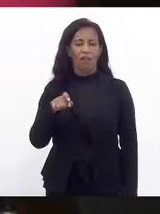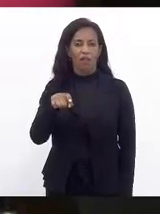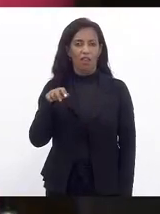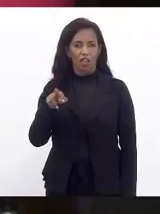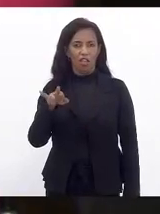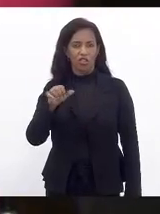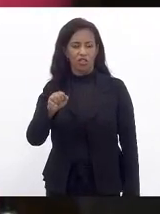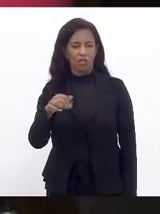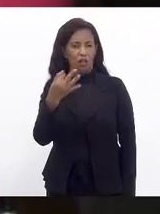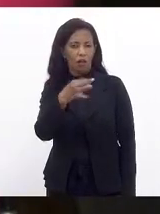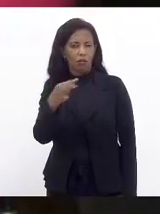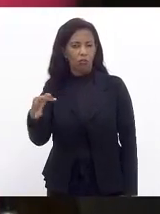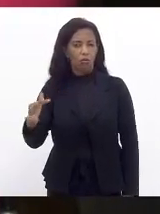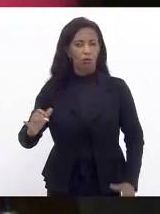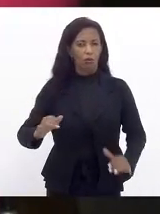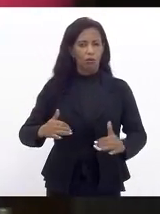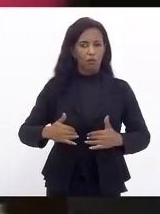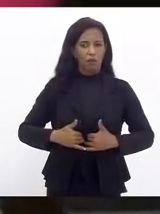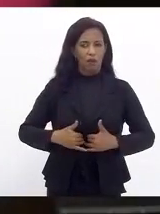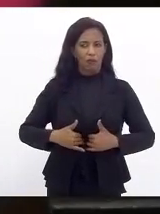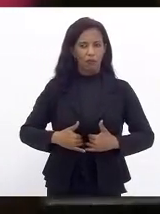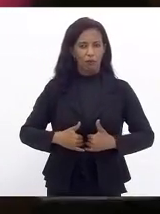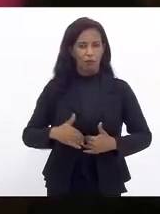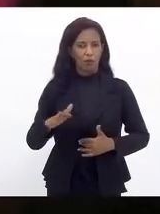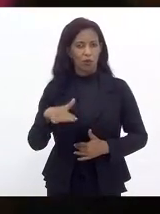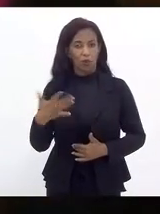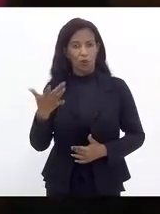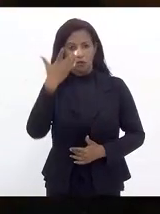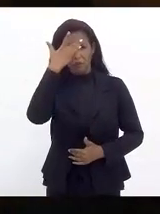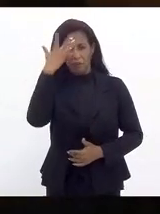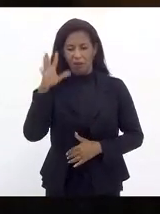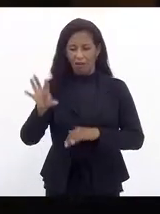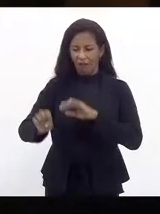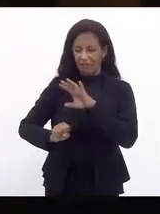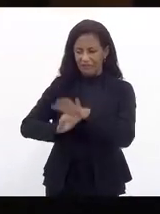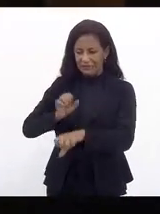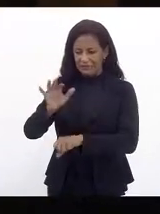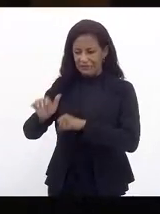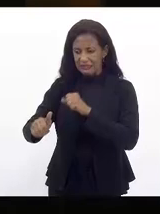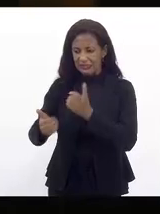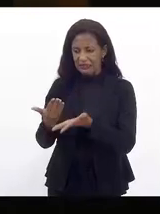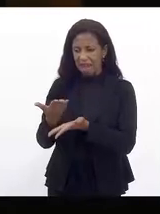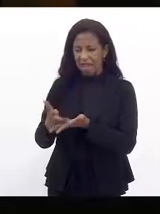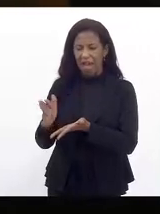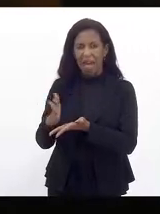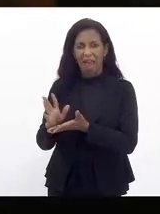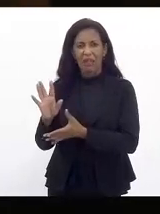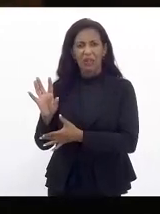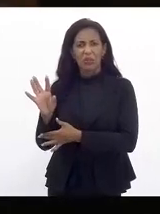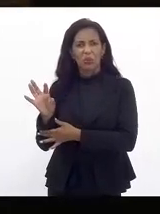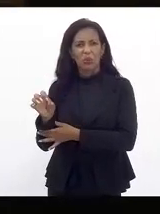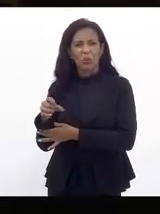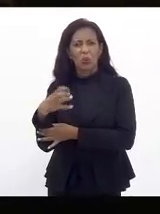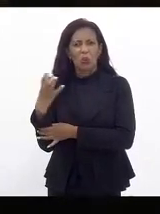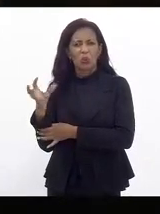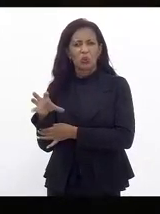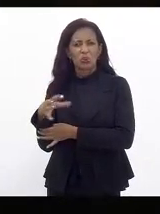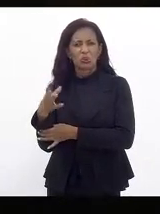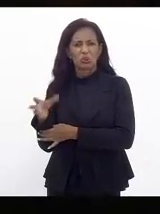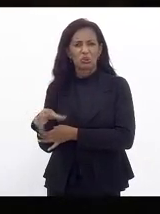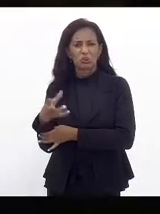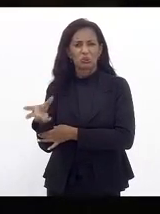fome, quando temos pessoas catando resto de ossos e pelancas